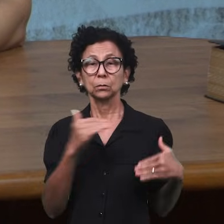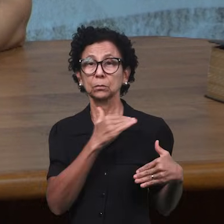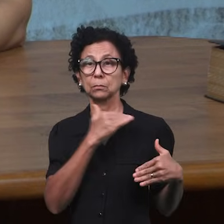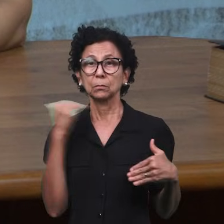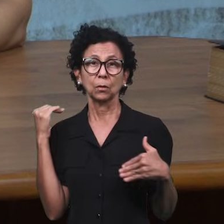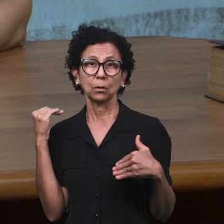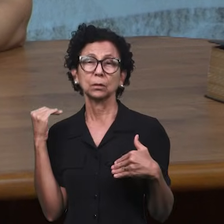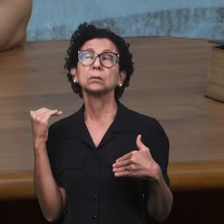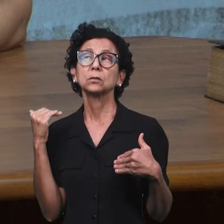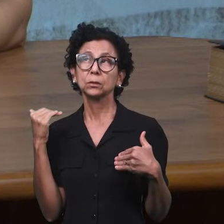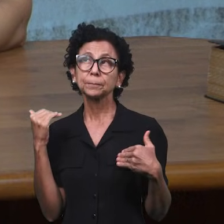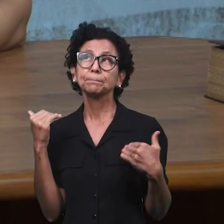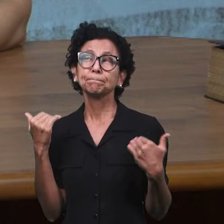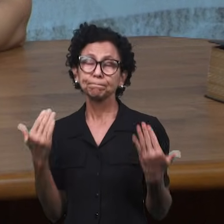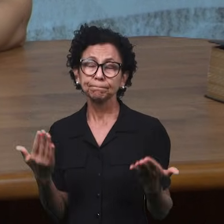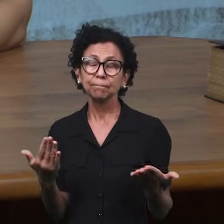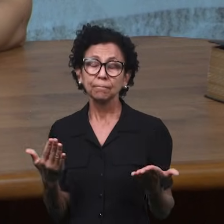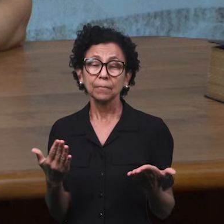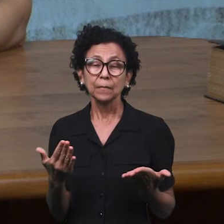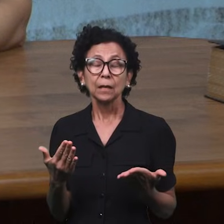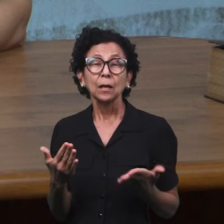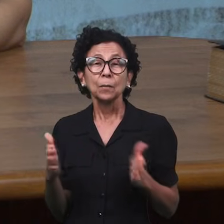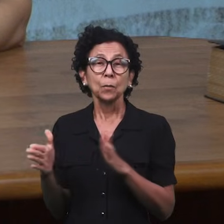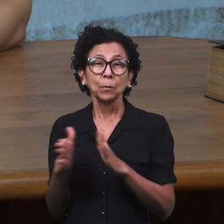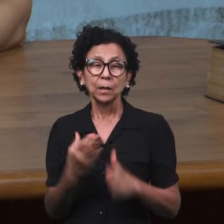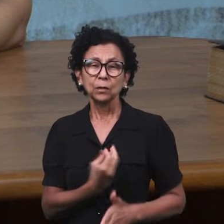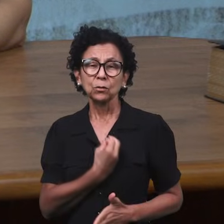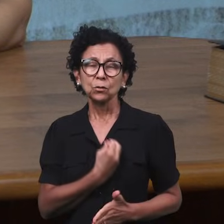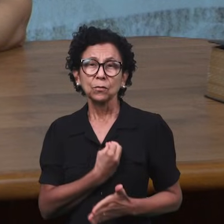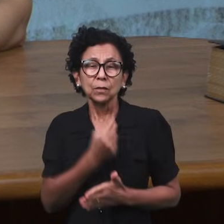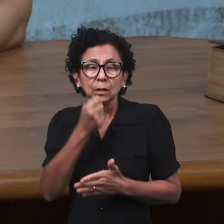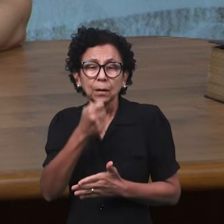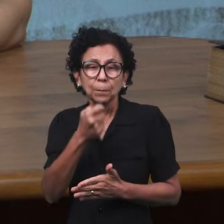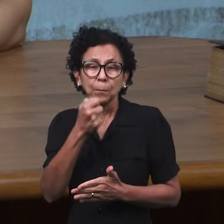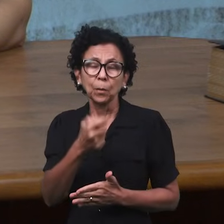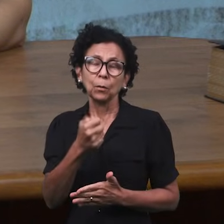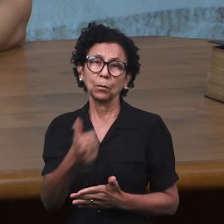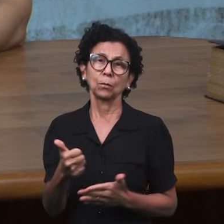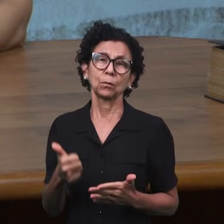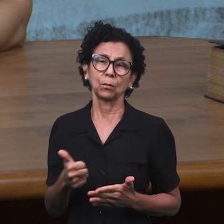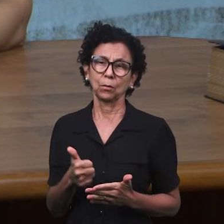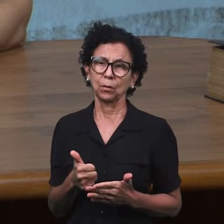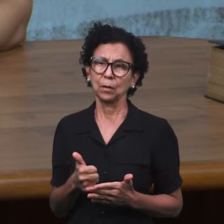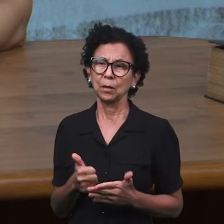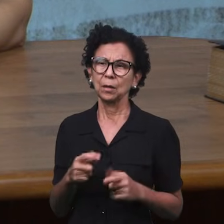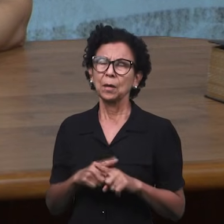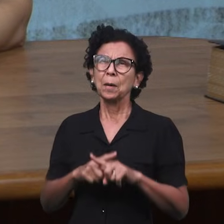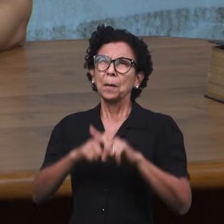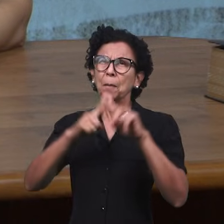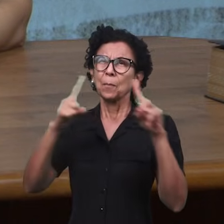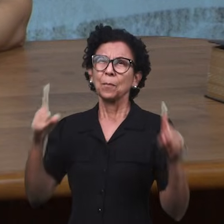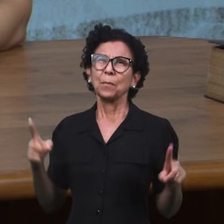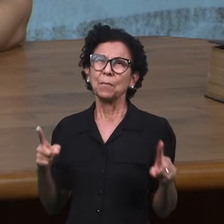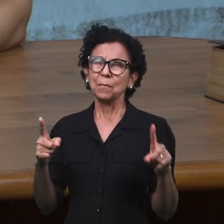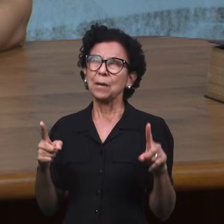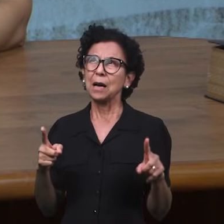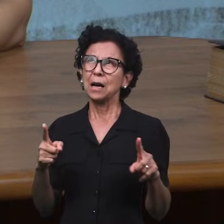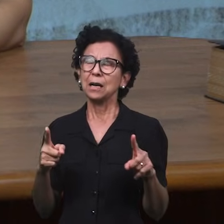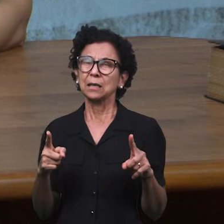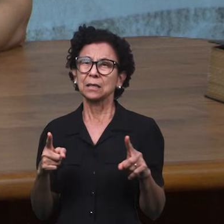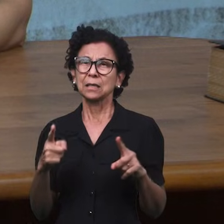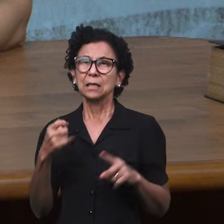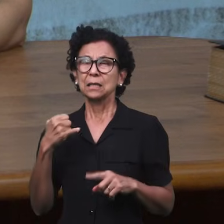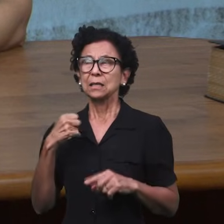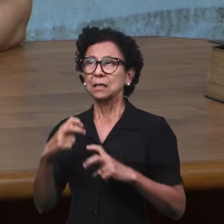todos os viventes, mas não estenderá a mão para um montão de terra se houver